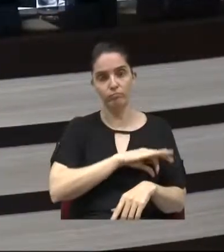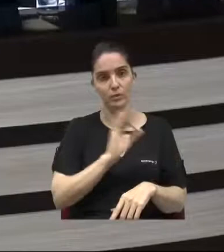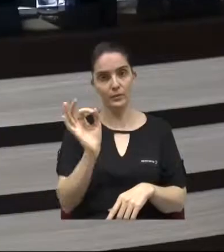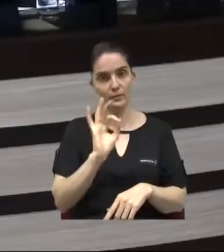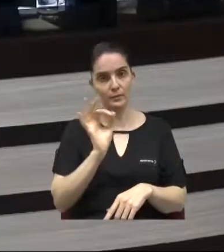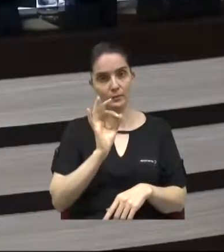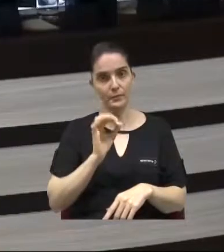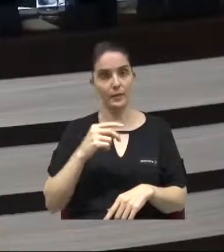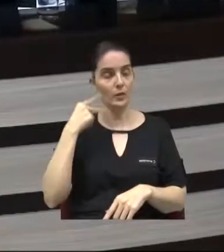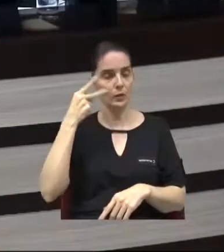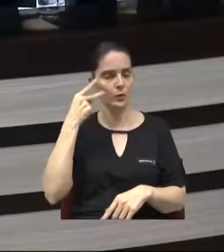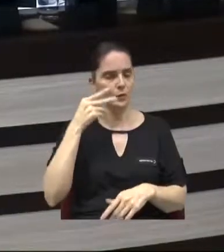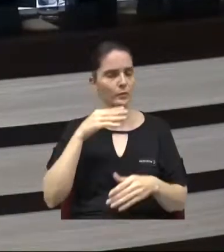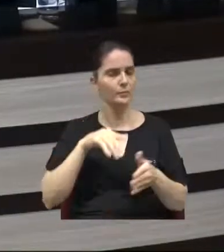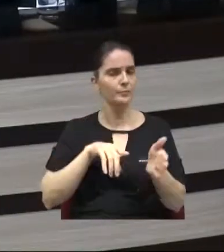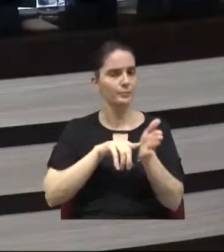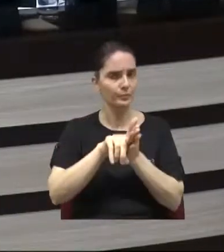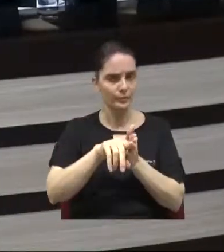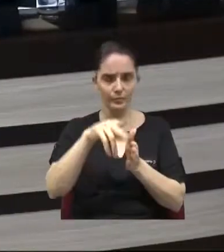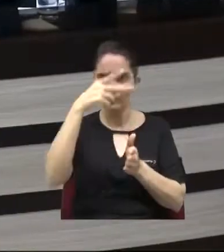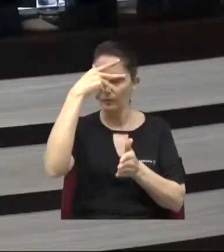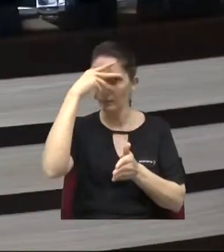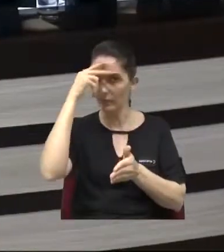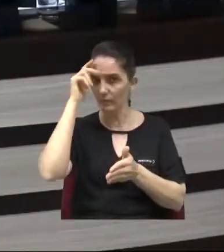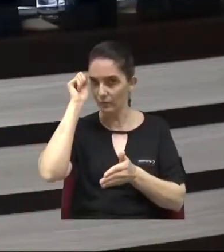Poder Executivo, todos os vereadores.